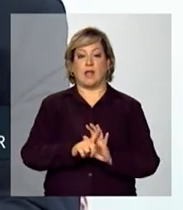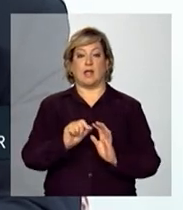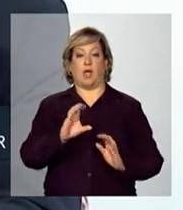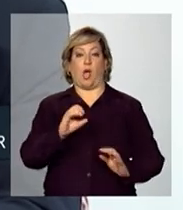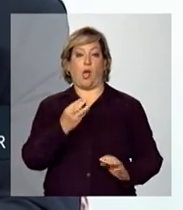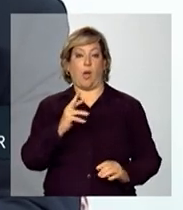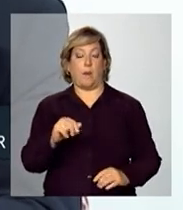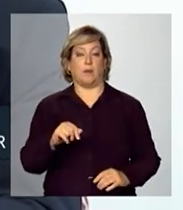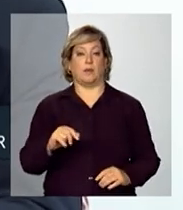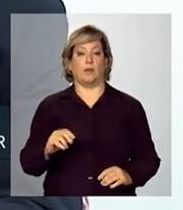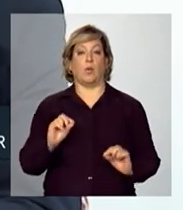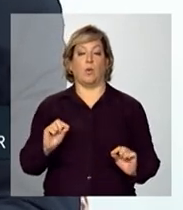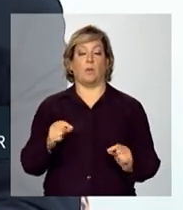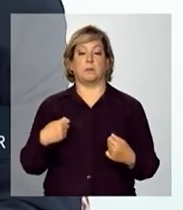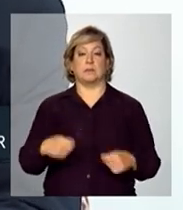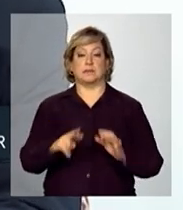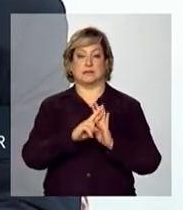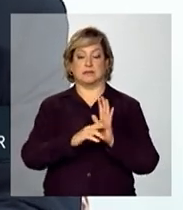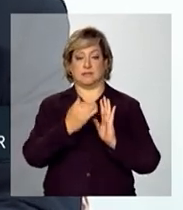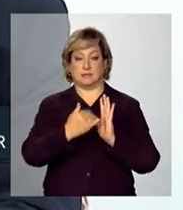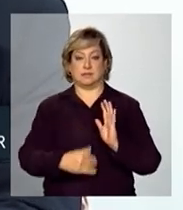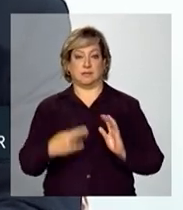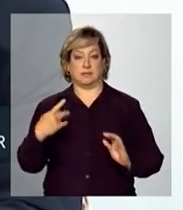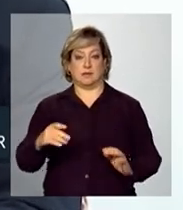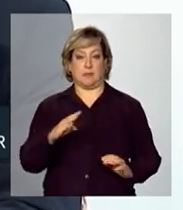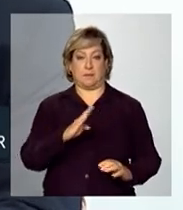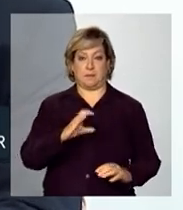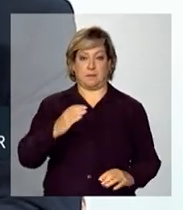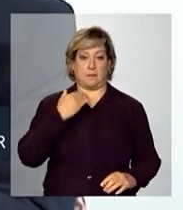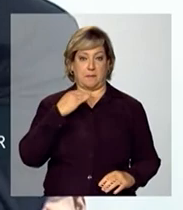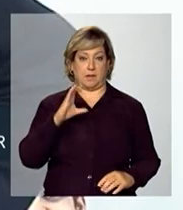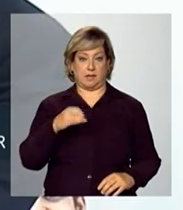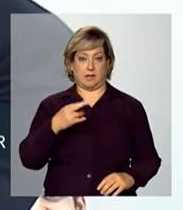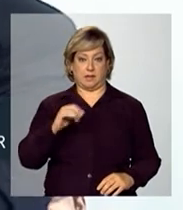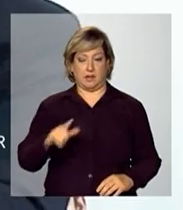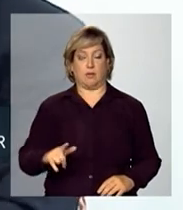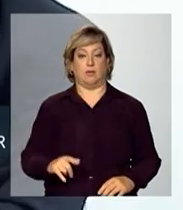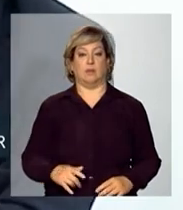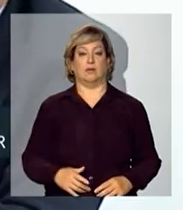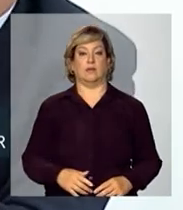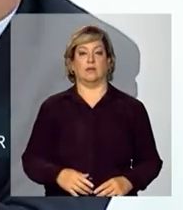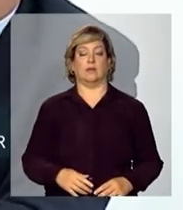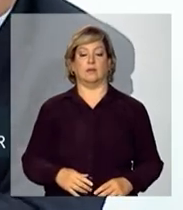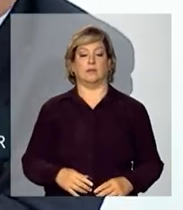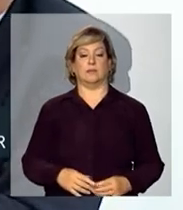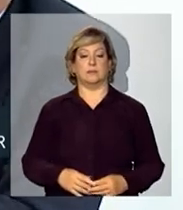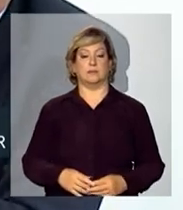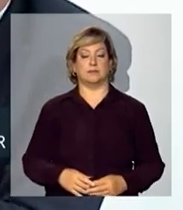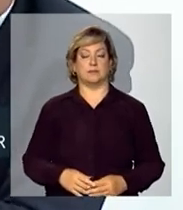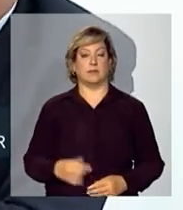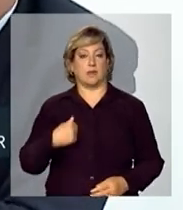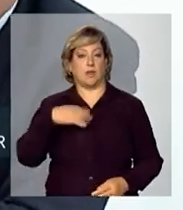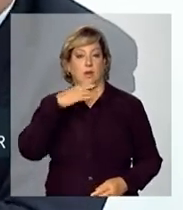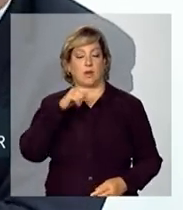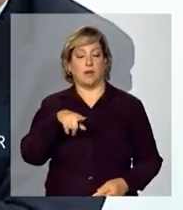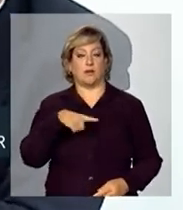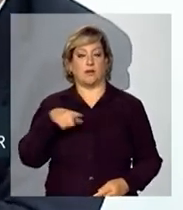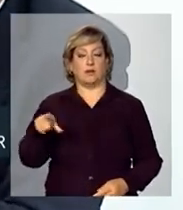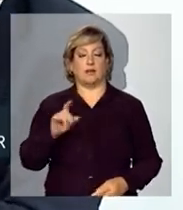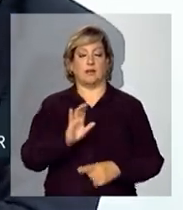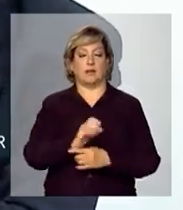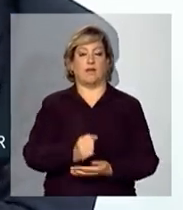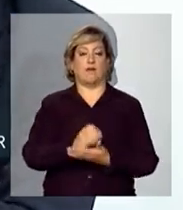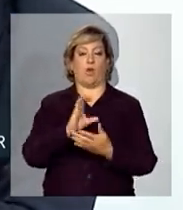cobre as competências não tem acesso a isso mas parece que aí eu acho que eu posso com a defesa do consumidor pode